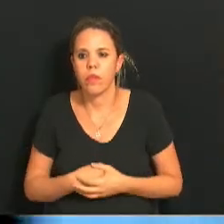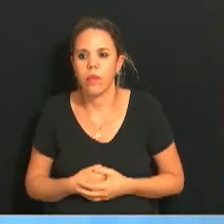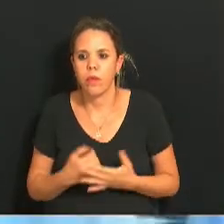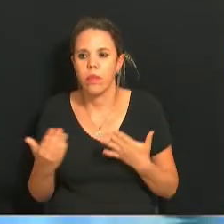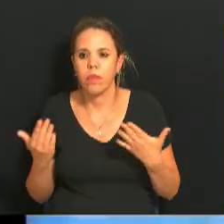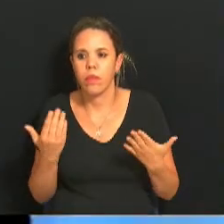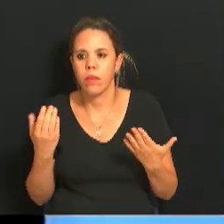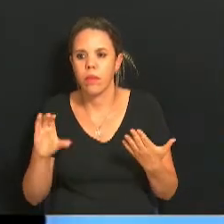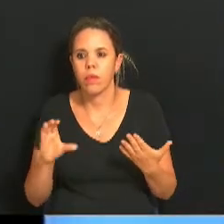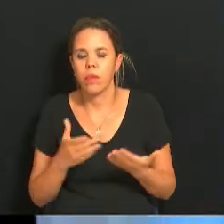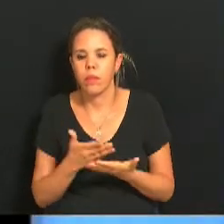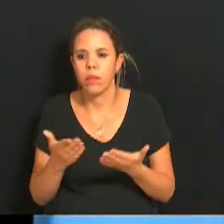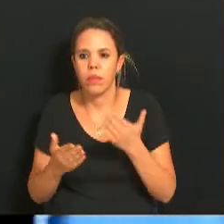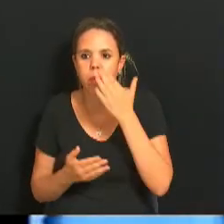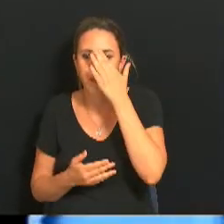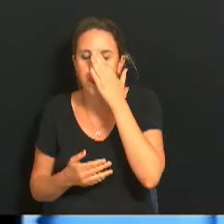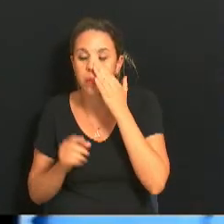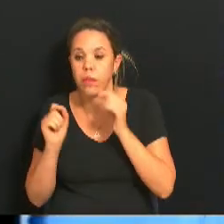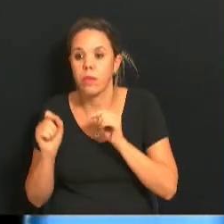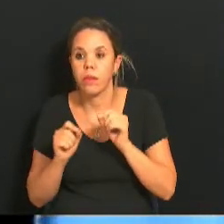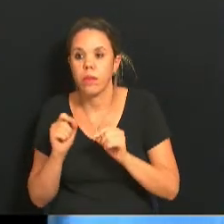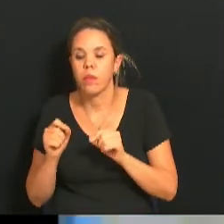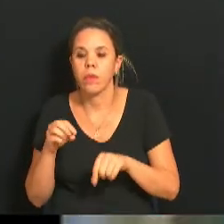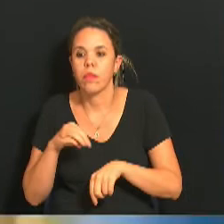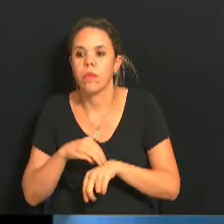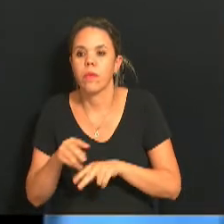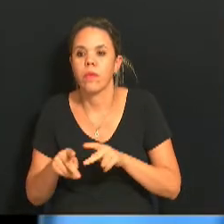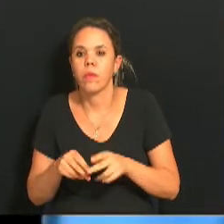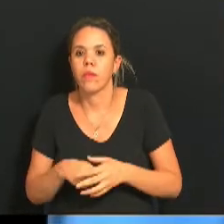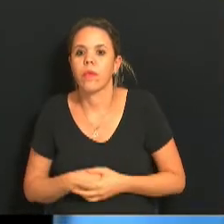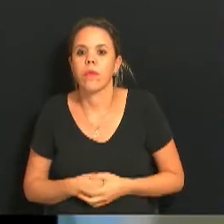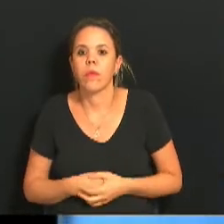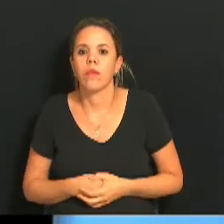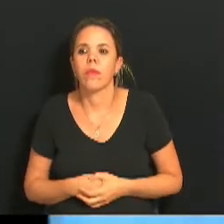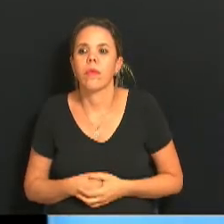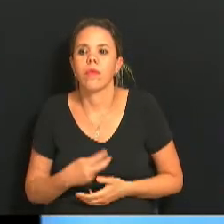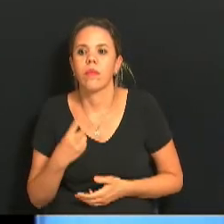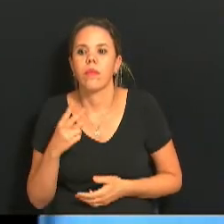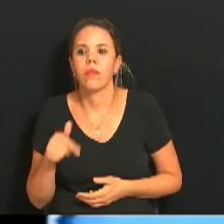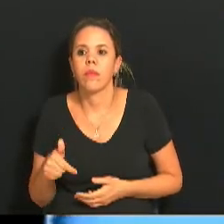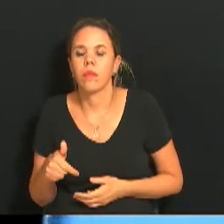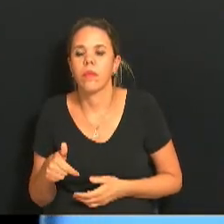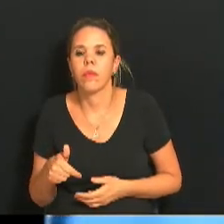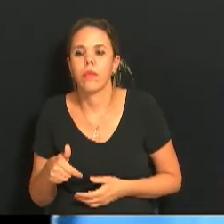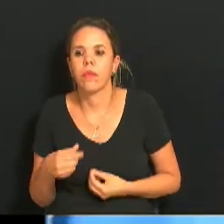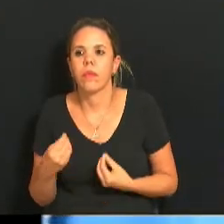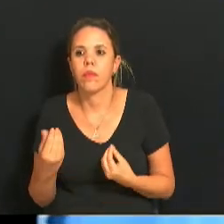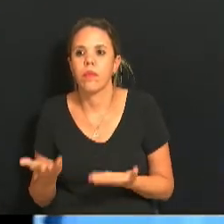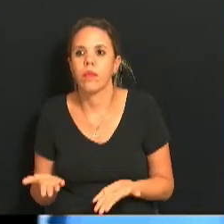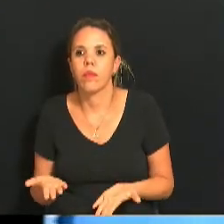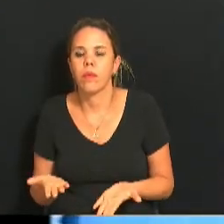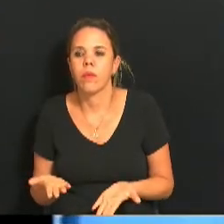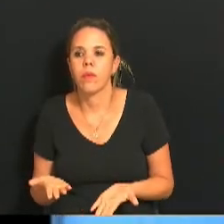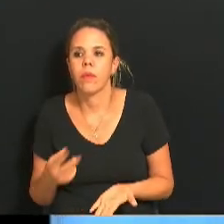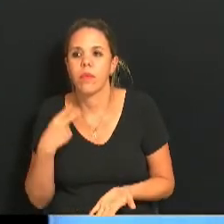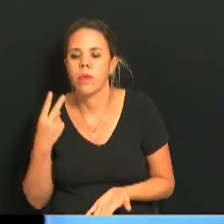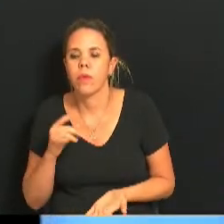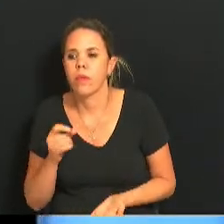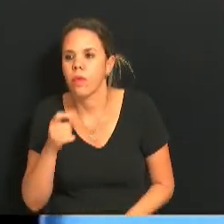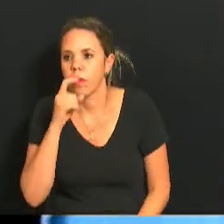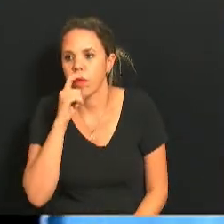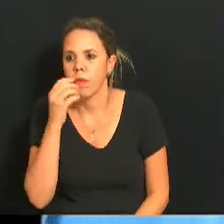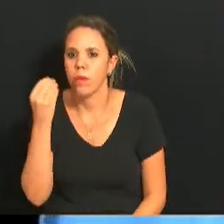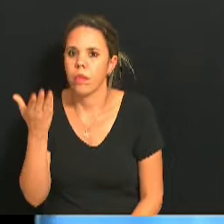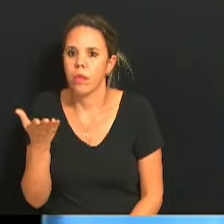compartilhar com vocês quem estamos membros né esses 27 nem vos vou encaminhar isso melhor bochner